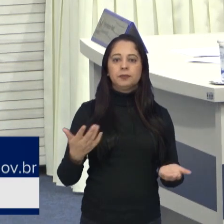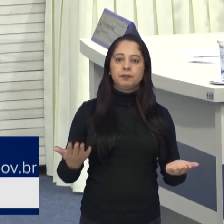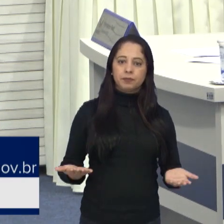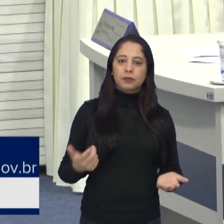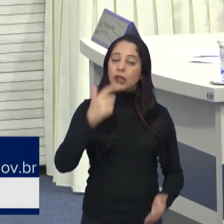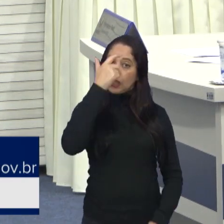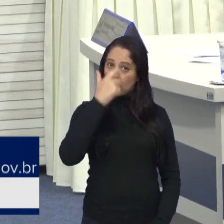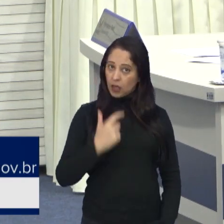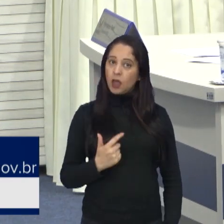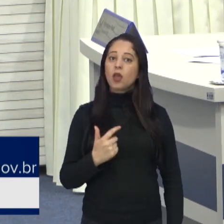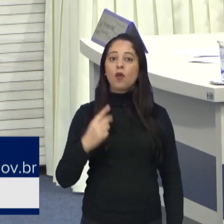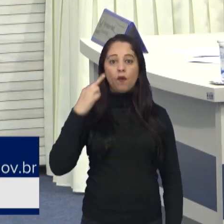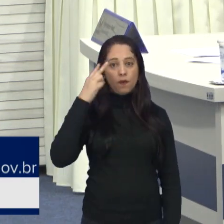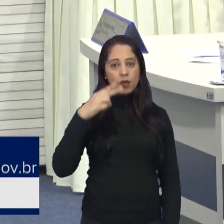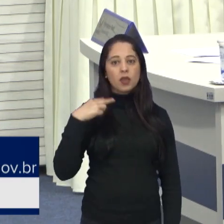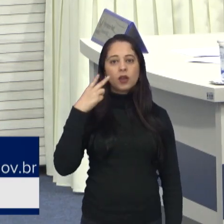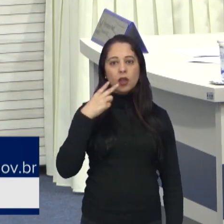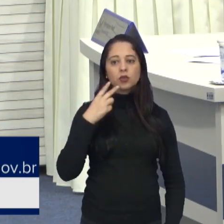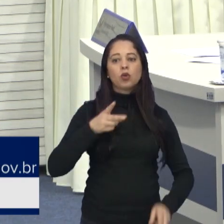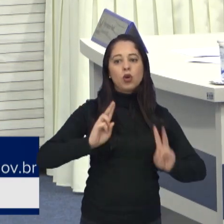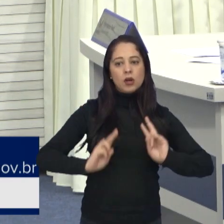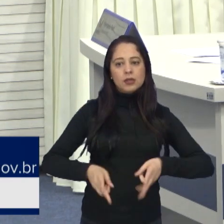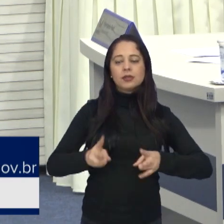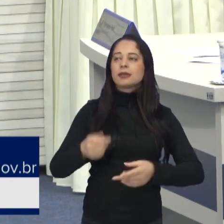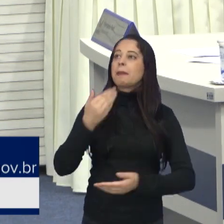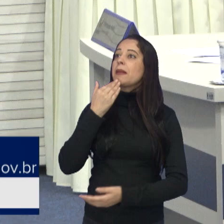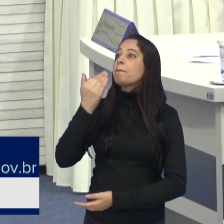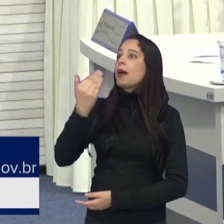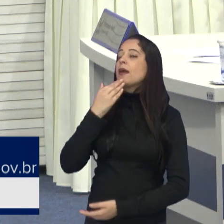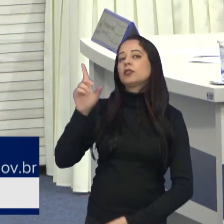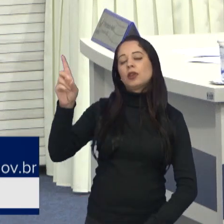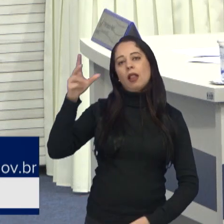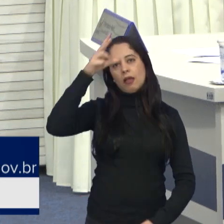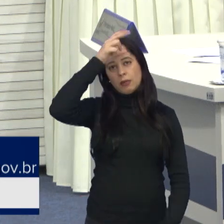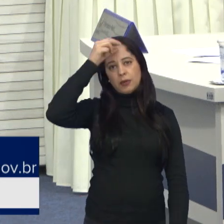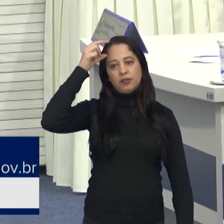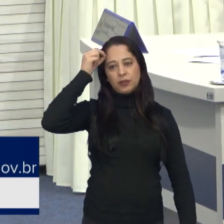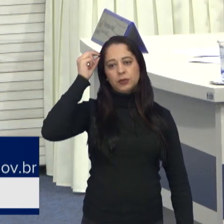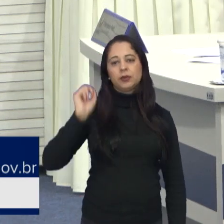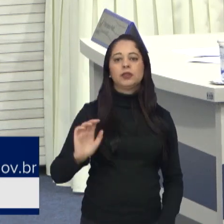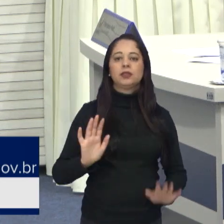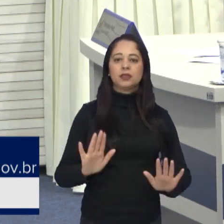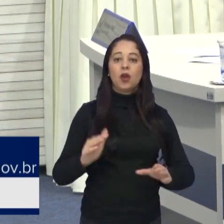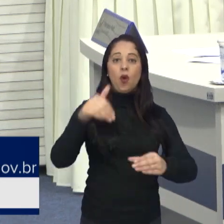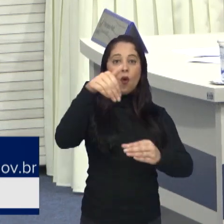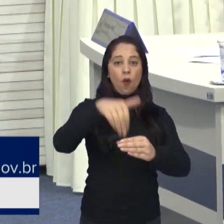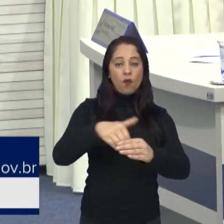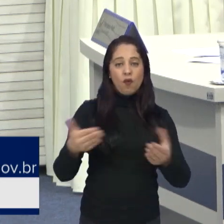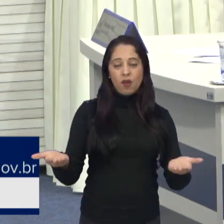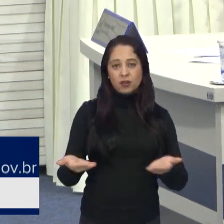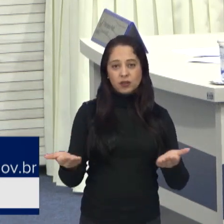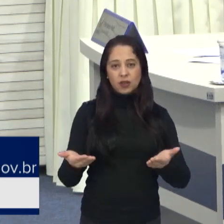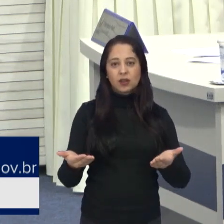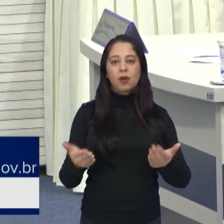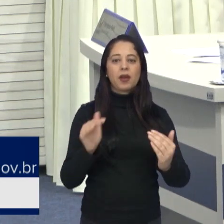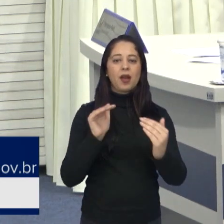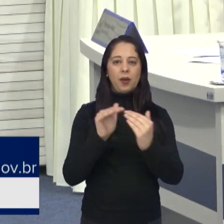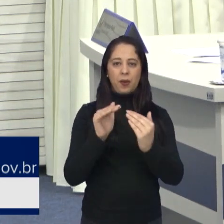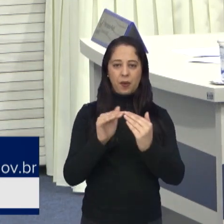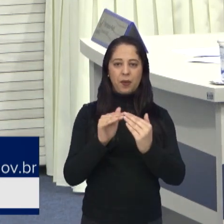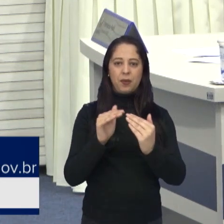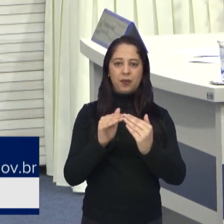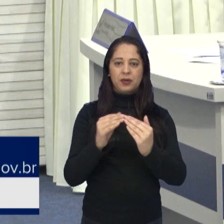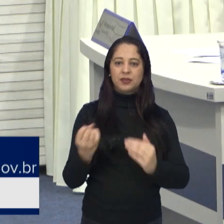eu sou um dos vereadores que sempre cobrei a prefeitura para que pudesse anistiar. Então, o nosso voto será favorável a esse